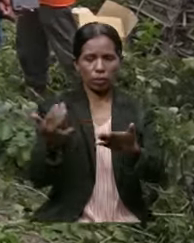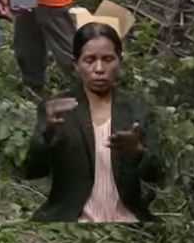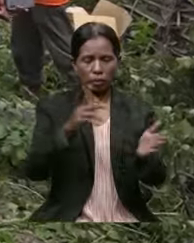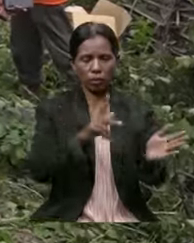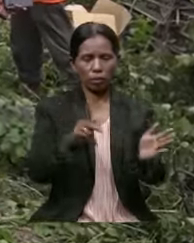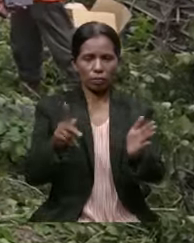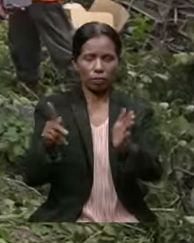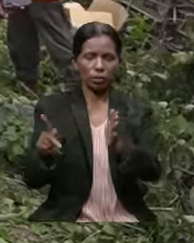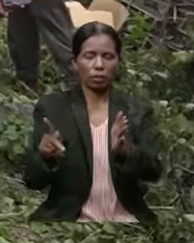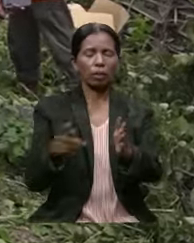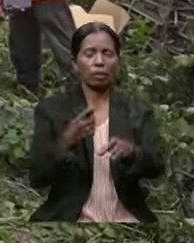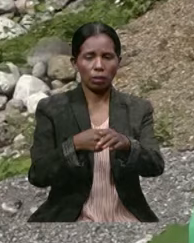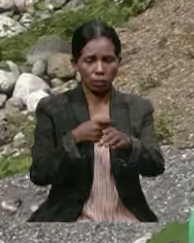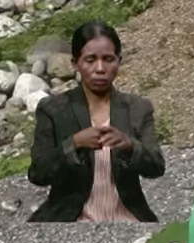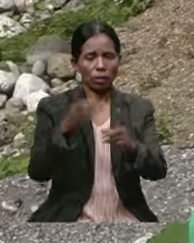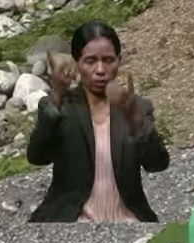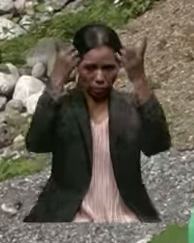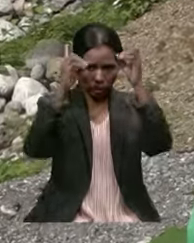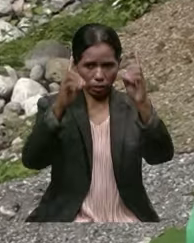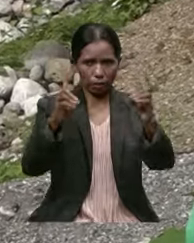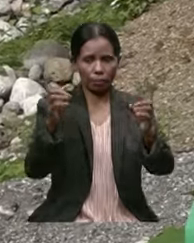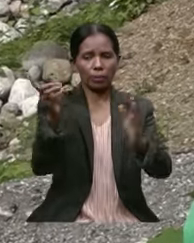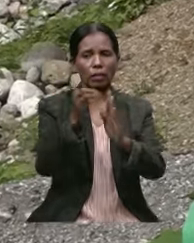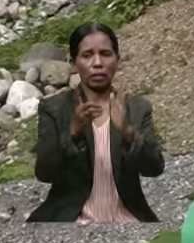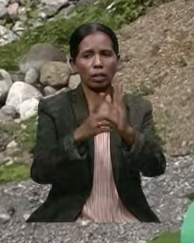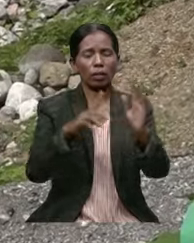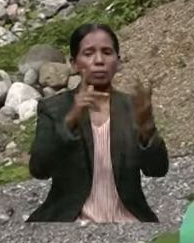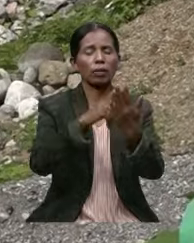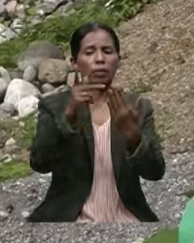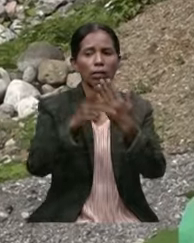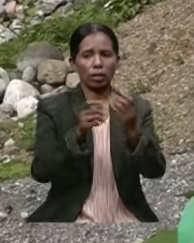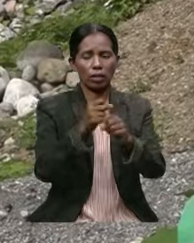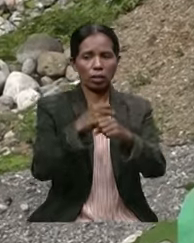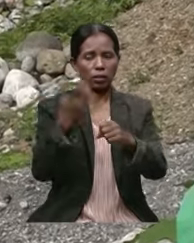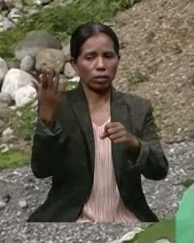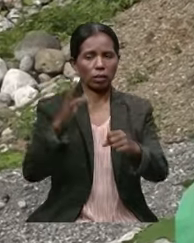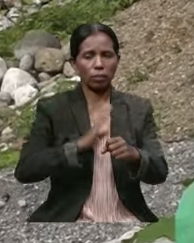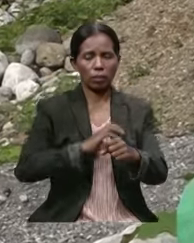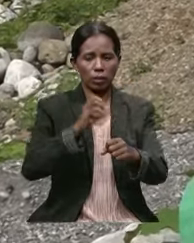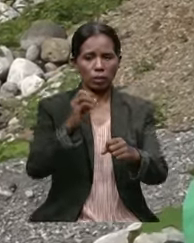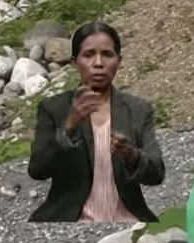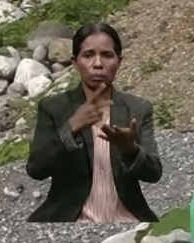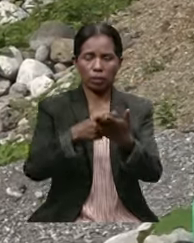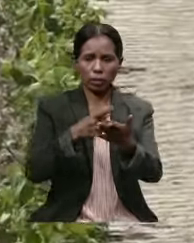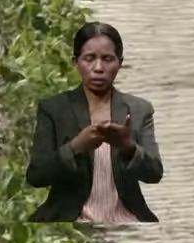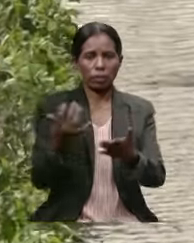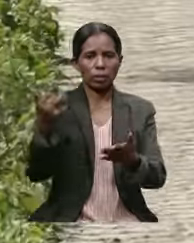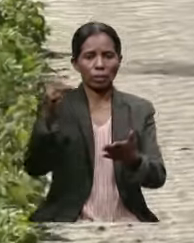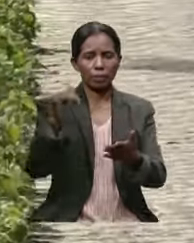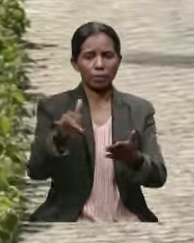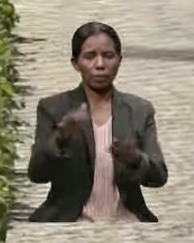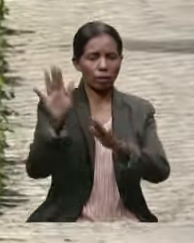nebe determinado na. Tuir dados programa nebe companhia sira consegue concluir e Bobonaro hanesan projeto reabilitação dalan